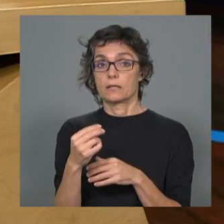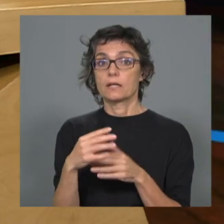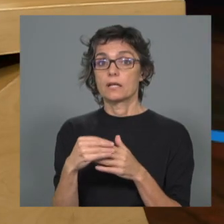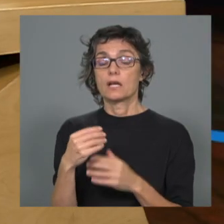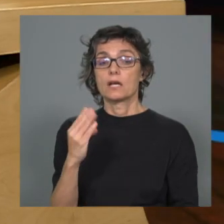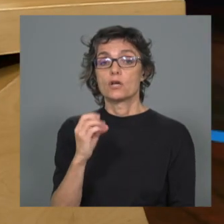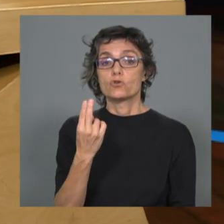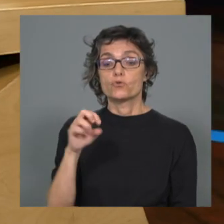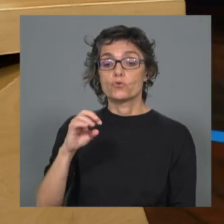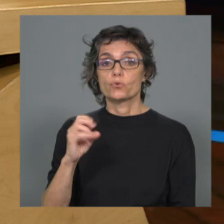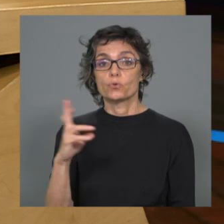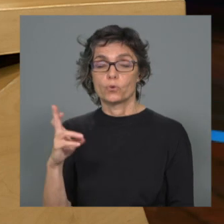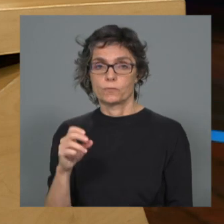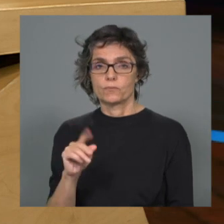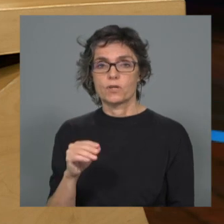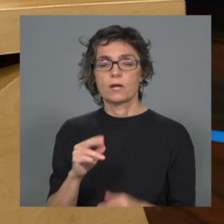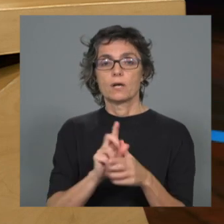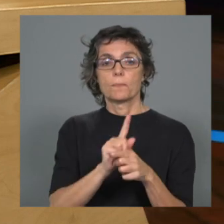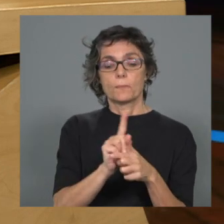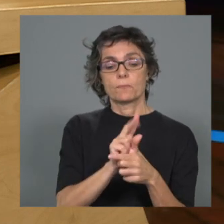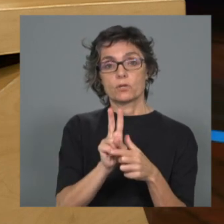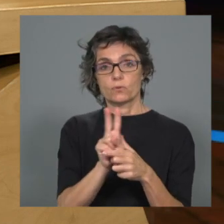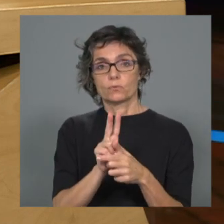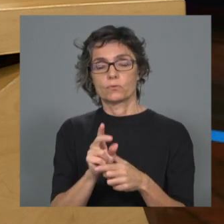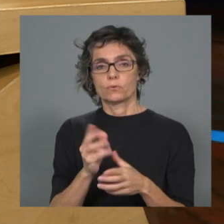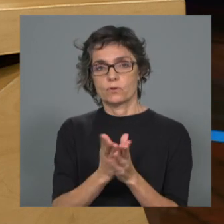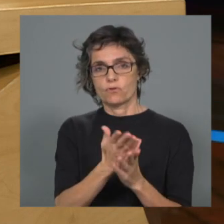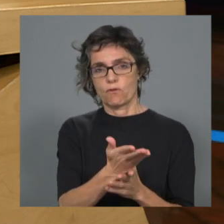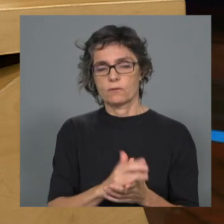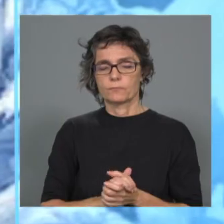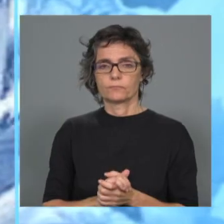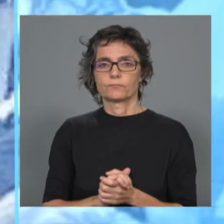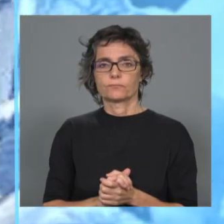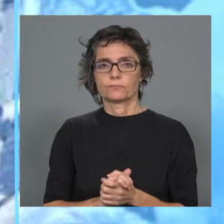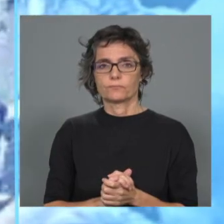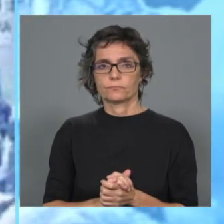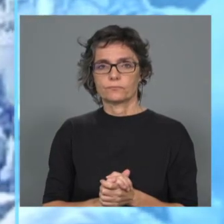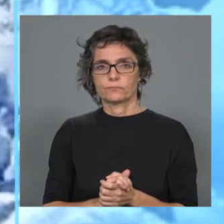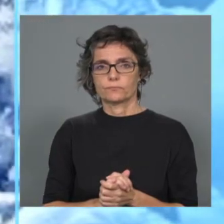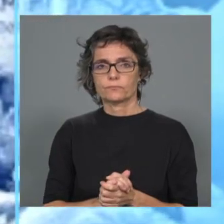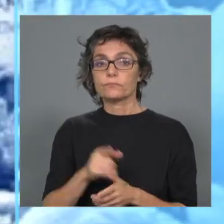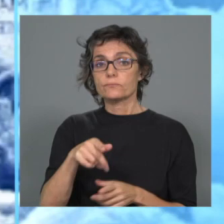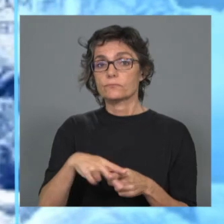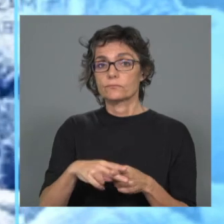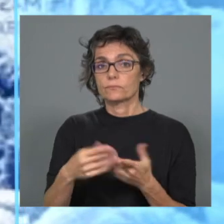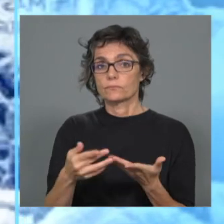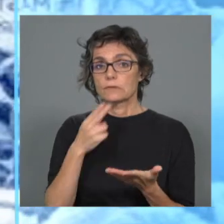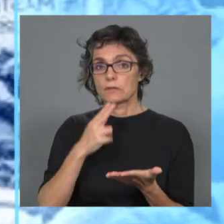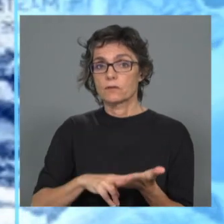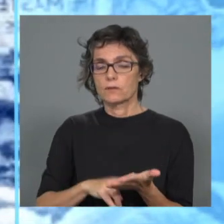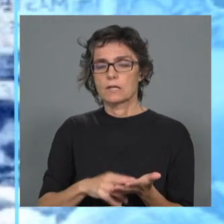Já trabalhamos com primeiro e segundo ciclo também. Temos aqui ferramentas que nos permitem, por um lado,